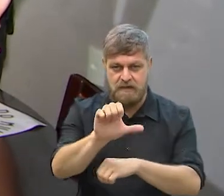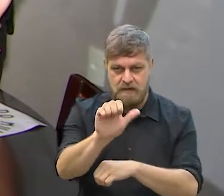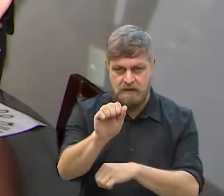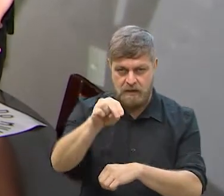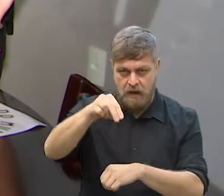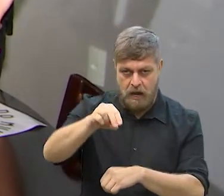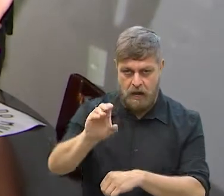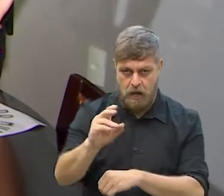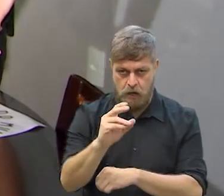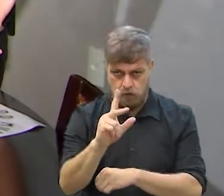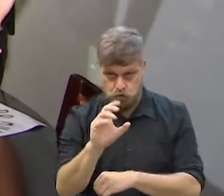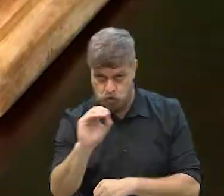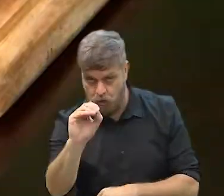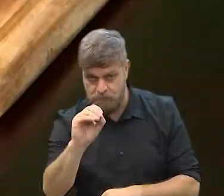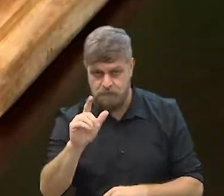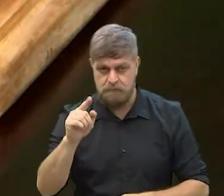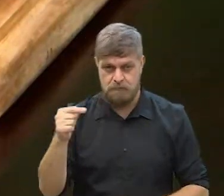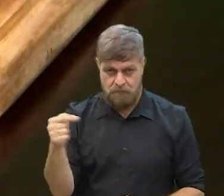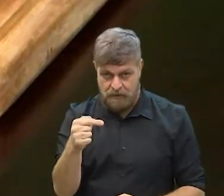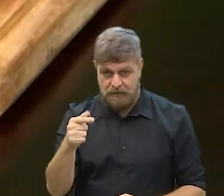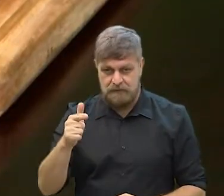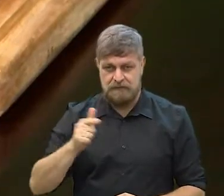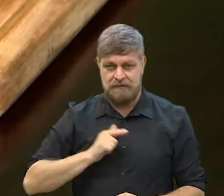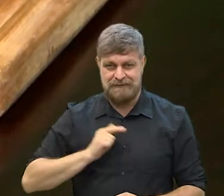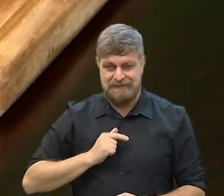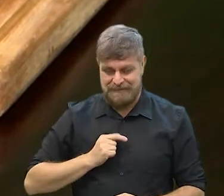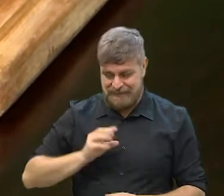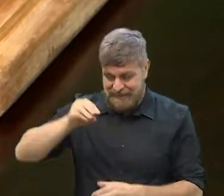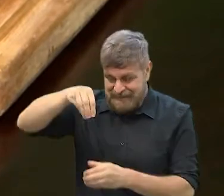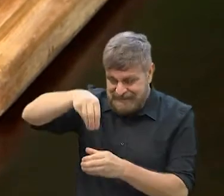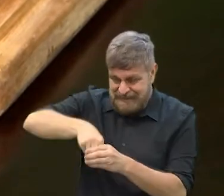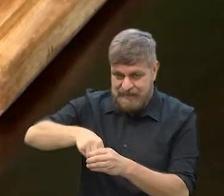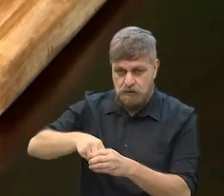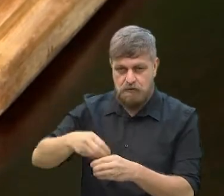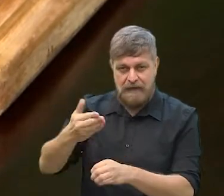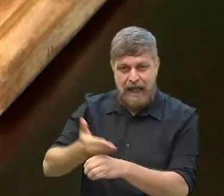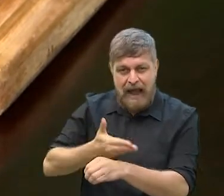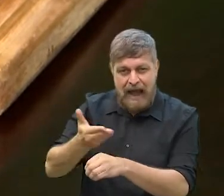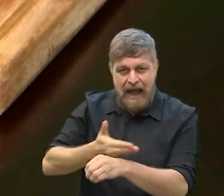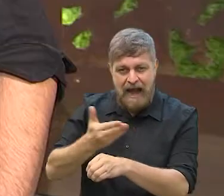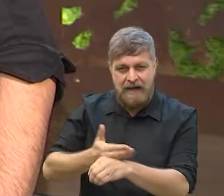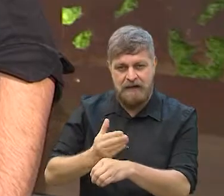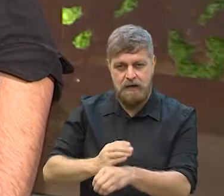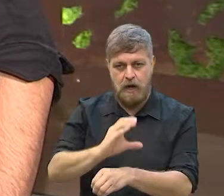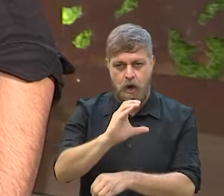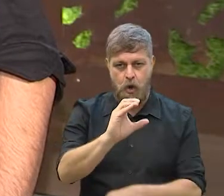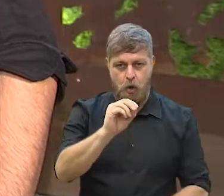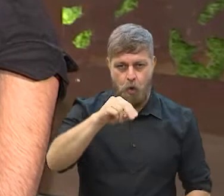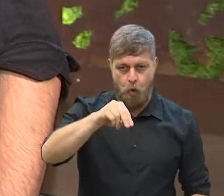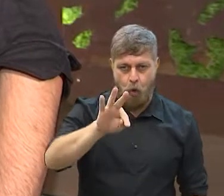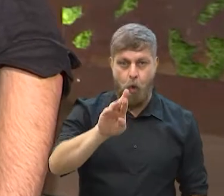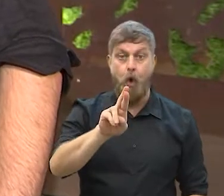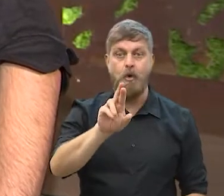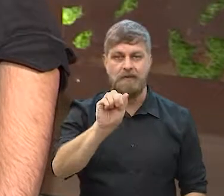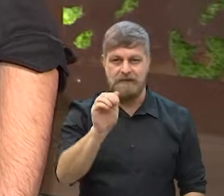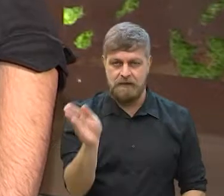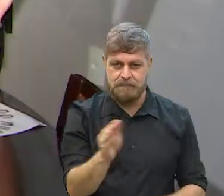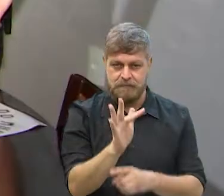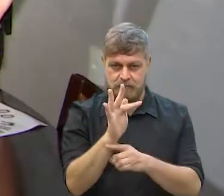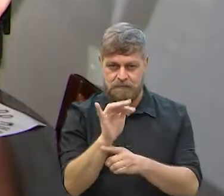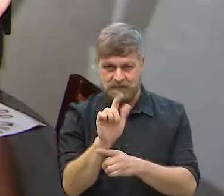corte diferenciado? Ele é um corte do centro do contrafilé. Ele apresenta um sabor